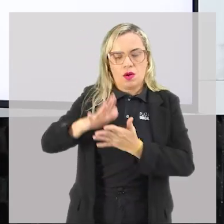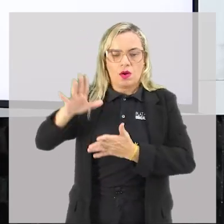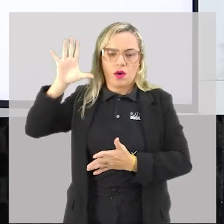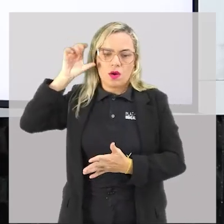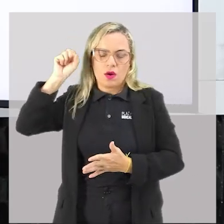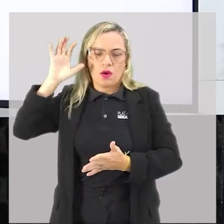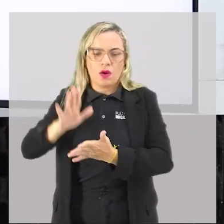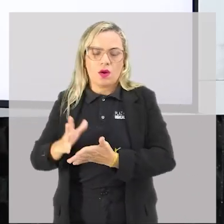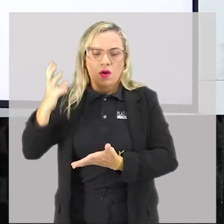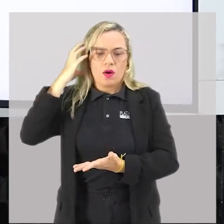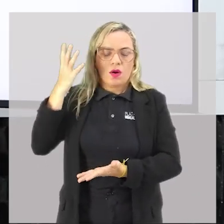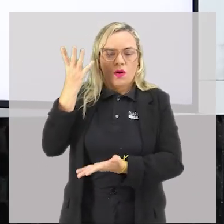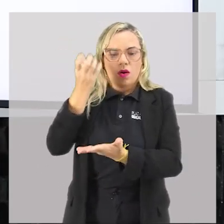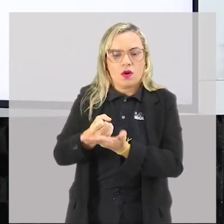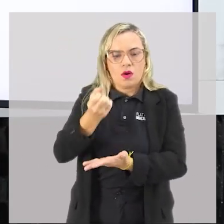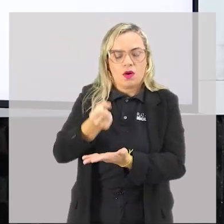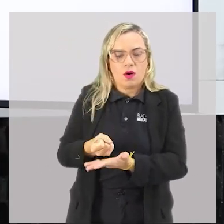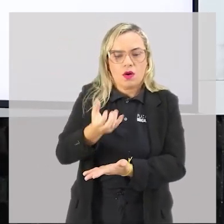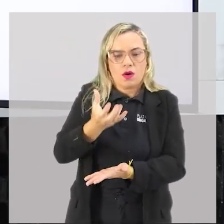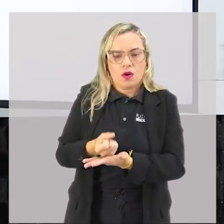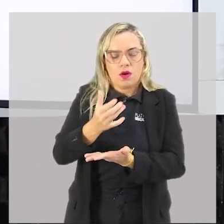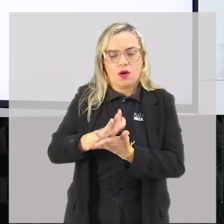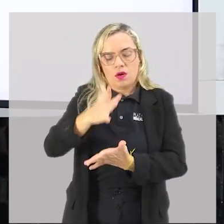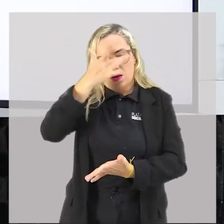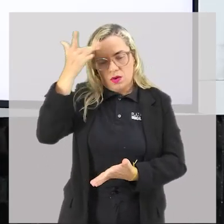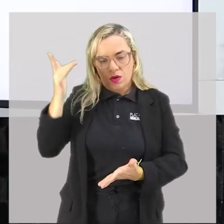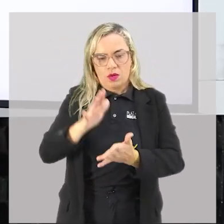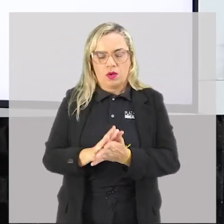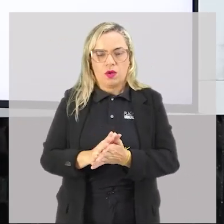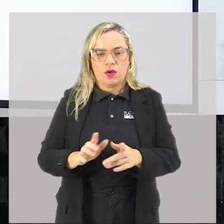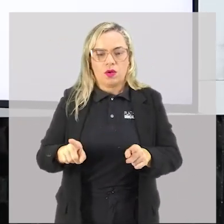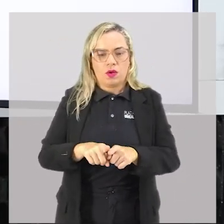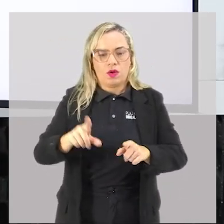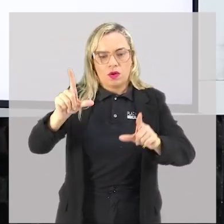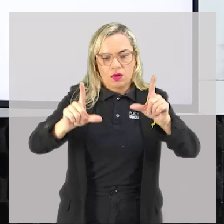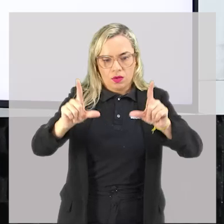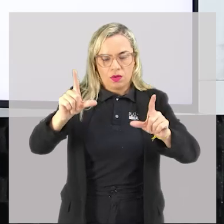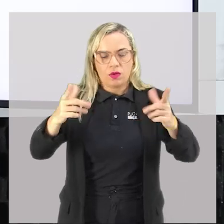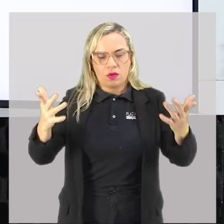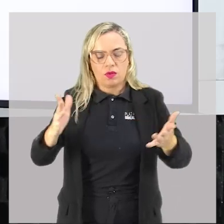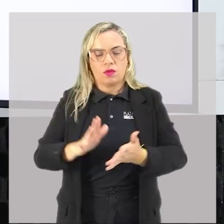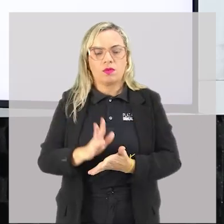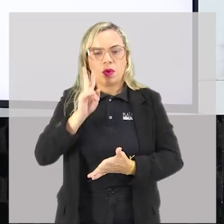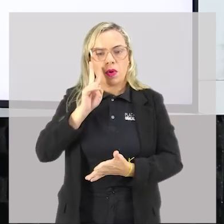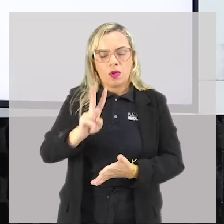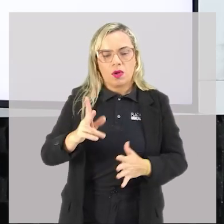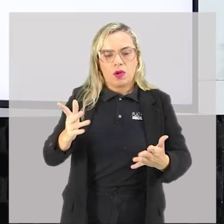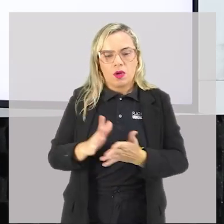agora os podcasts, ou mesmo para os telespectadores. Normalmente, ele